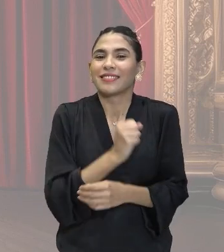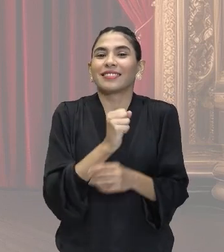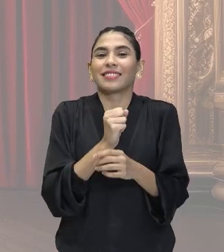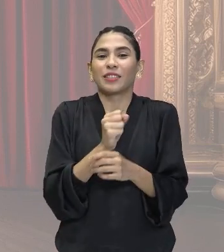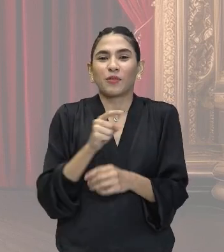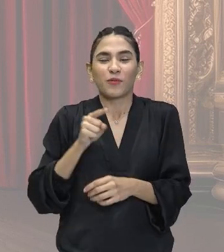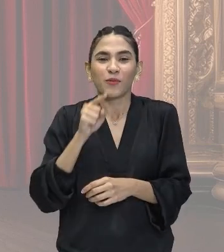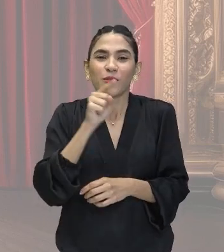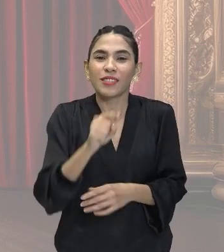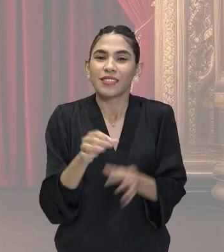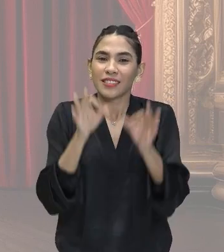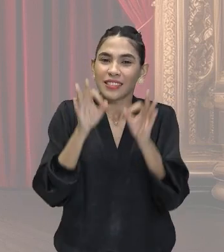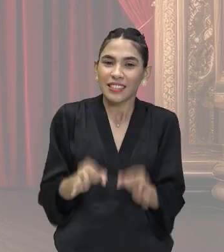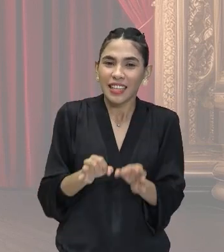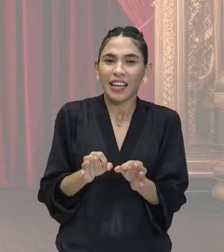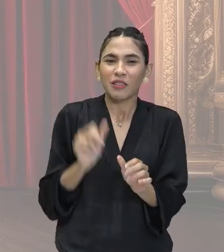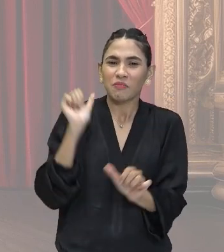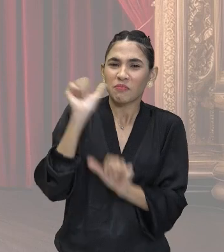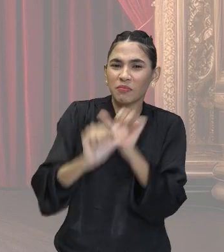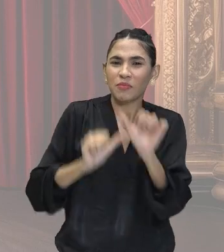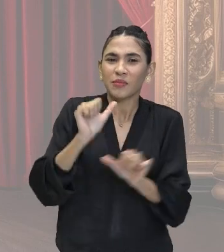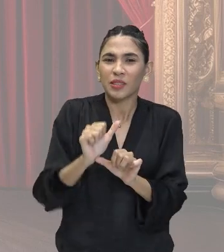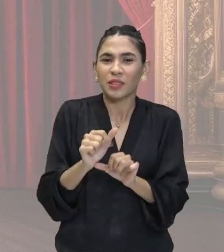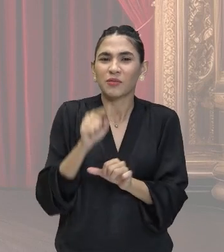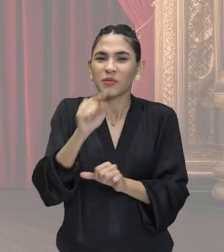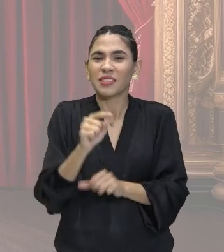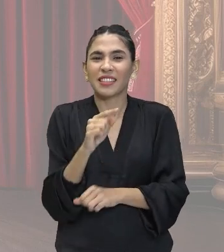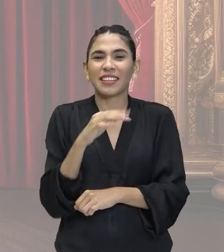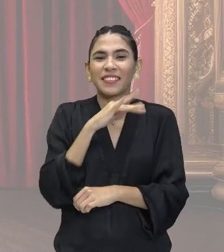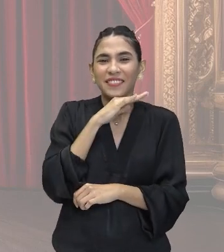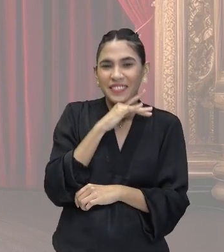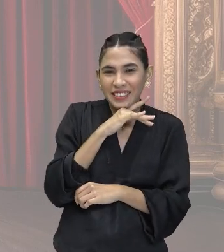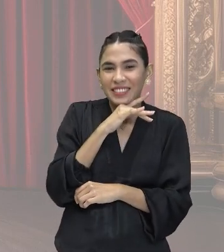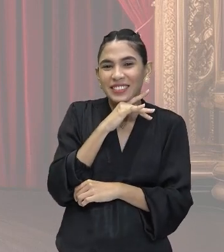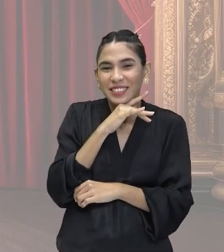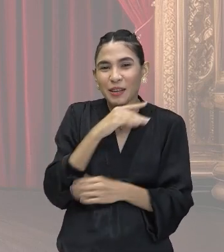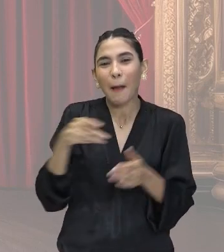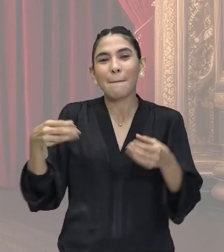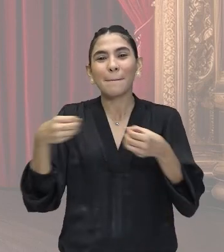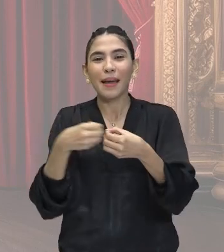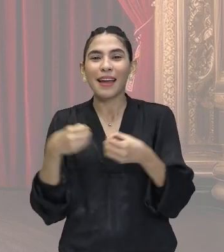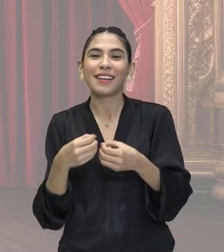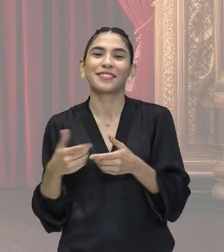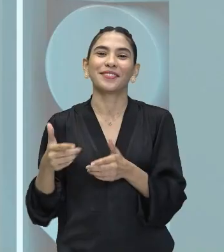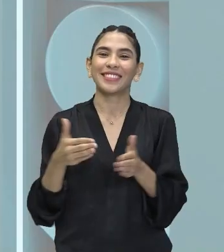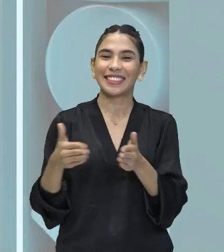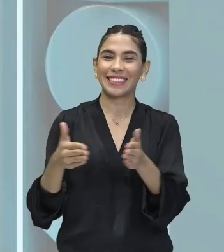tu, transido de frio, sapo cururu, da beira do rio.